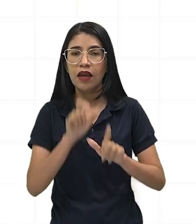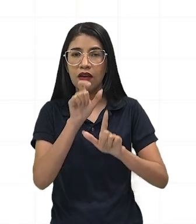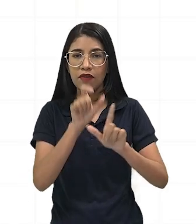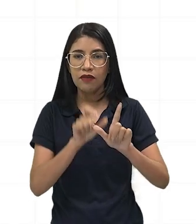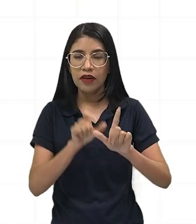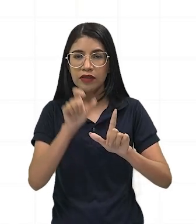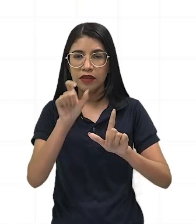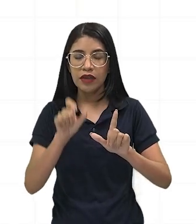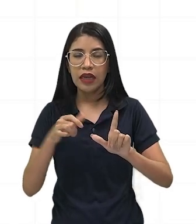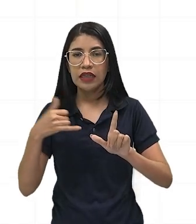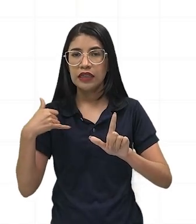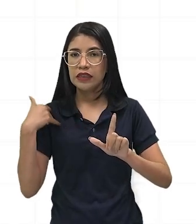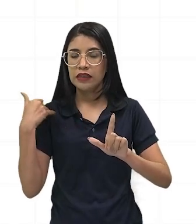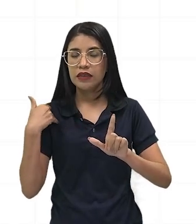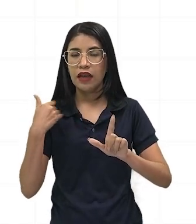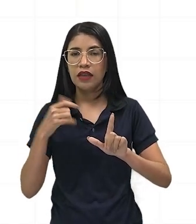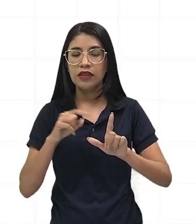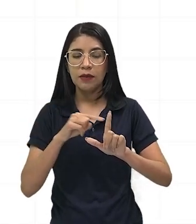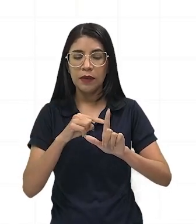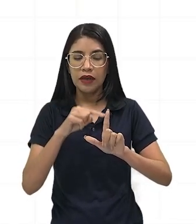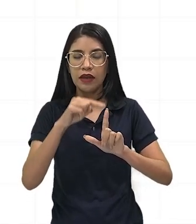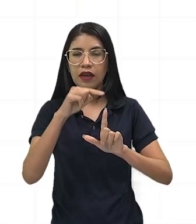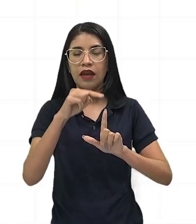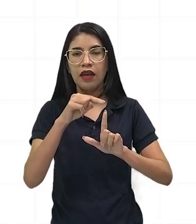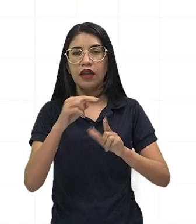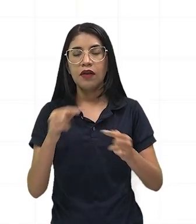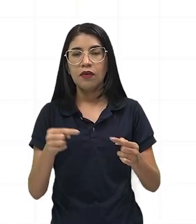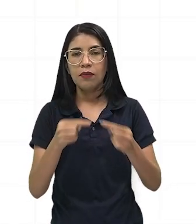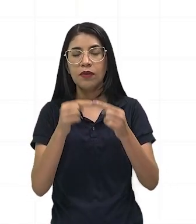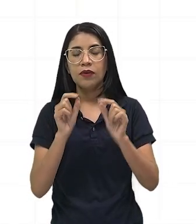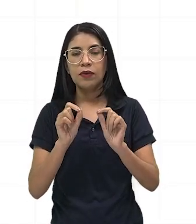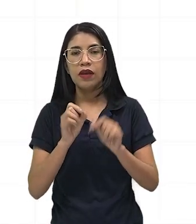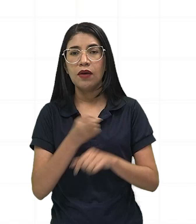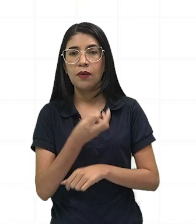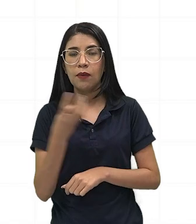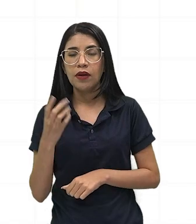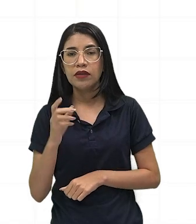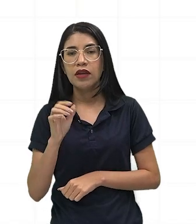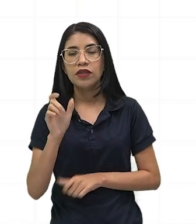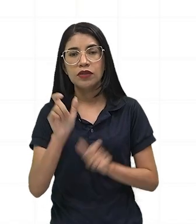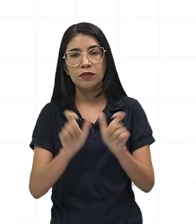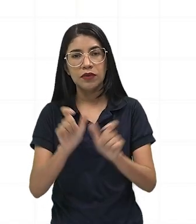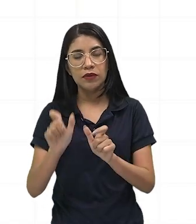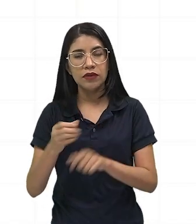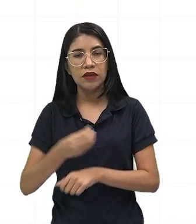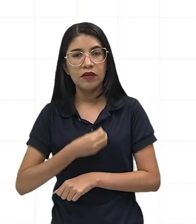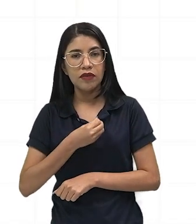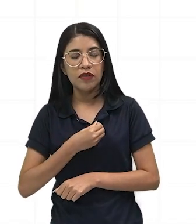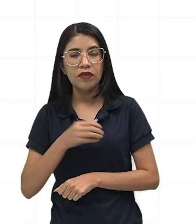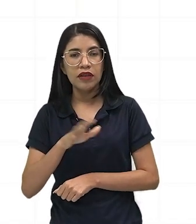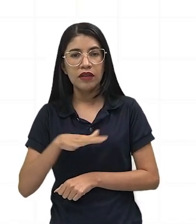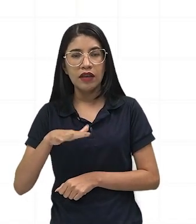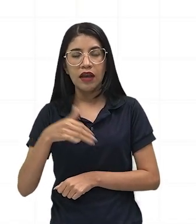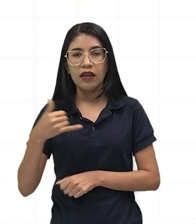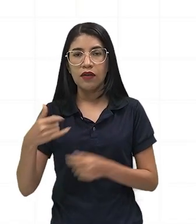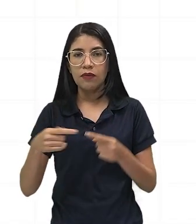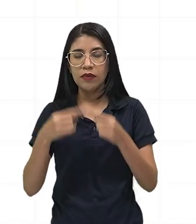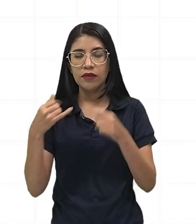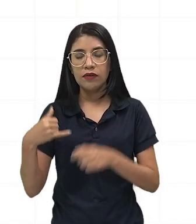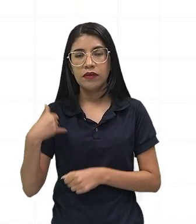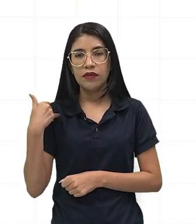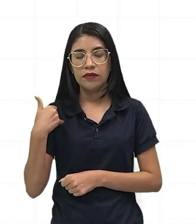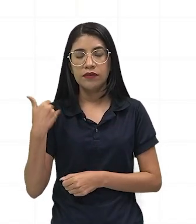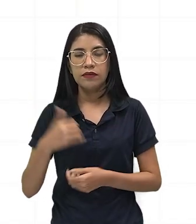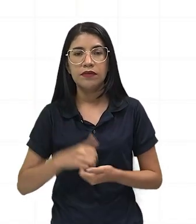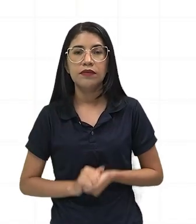faixa etária e a altura da barra representa a proporção ou número de indivíduos nessa faixa etária.